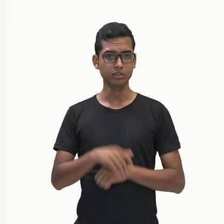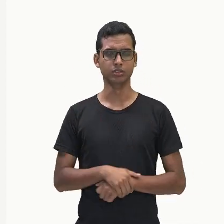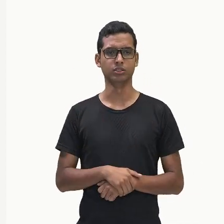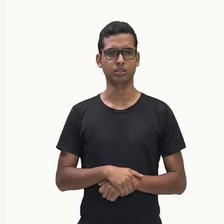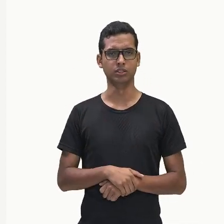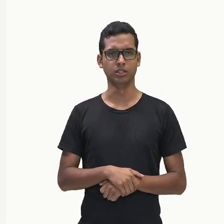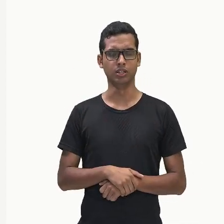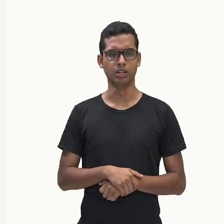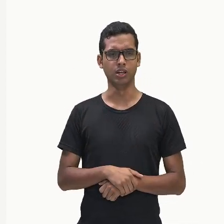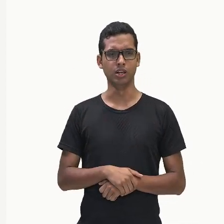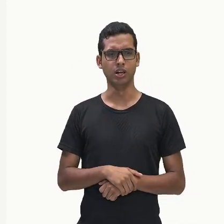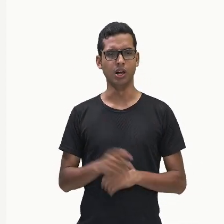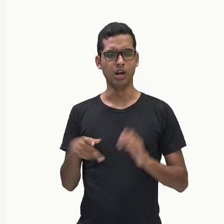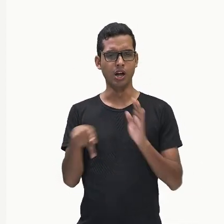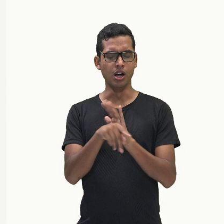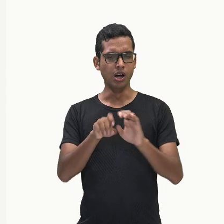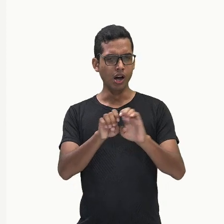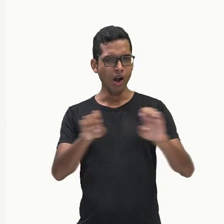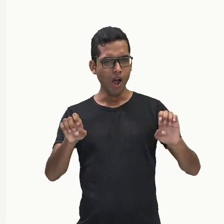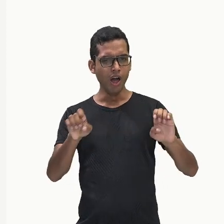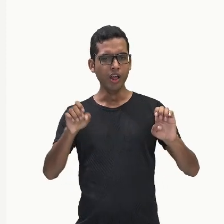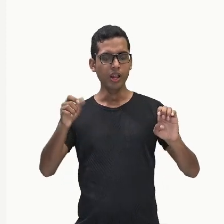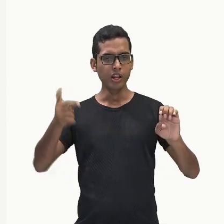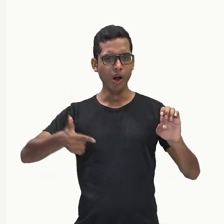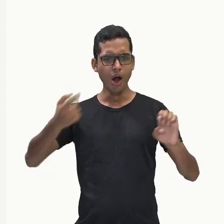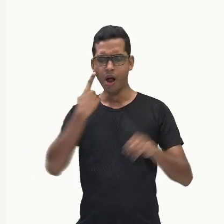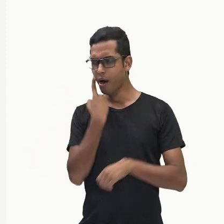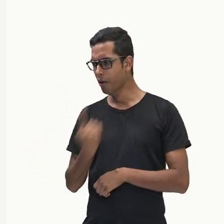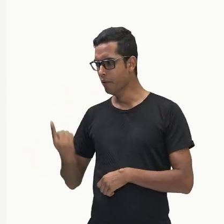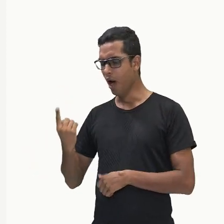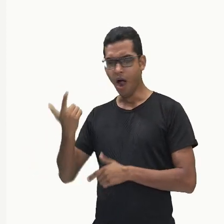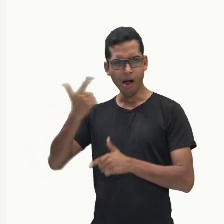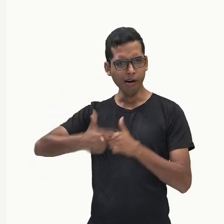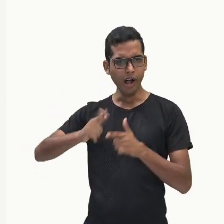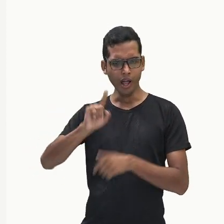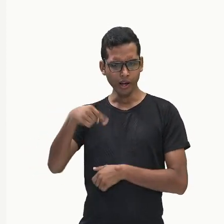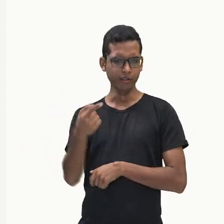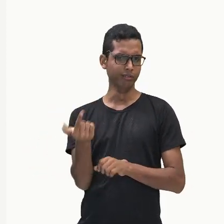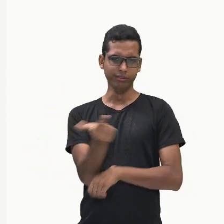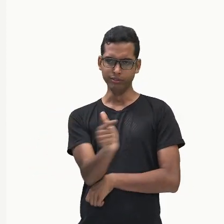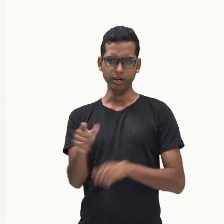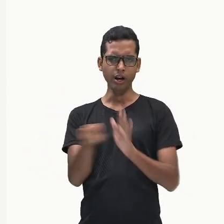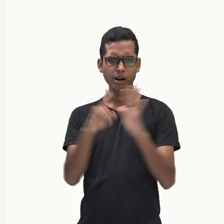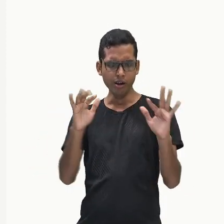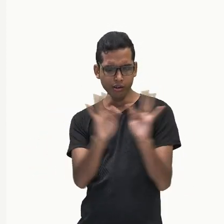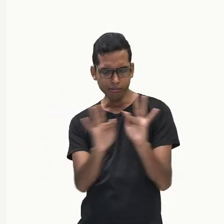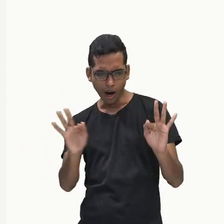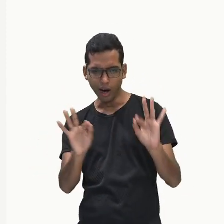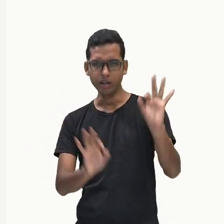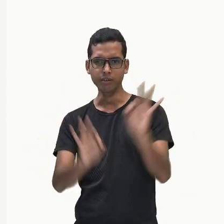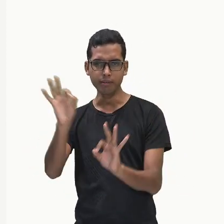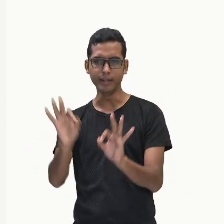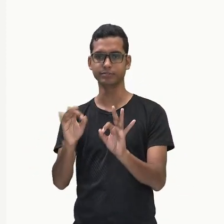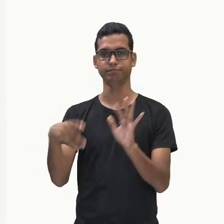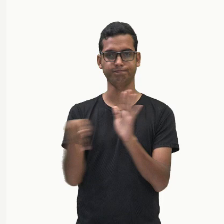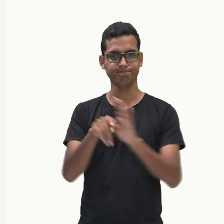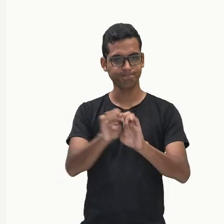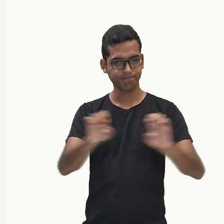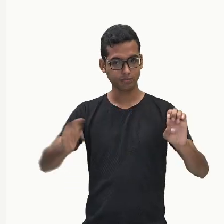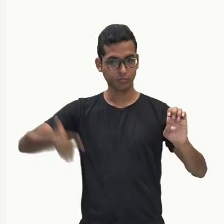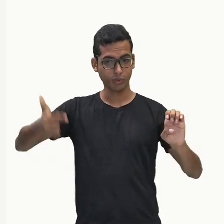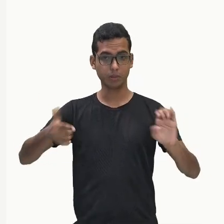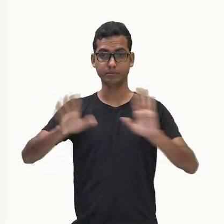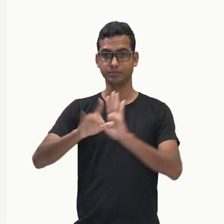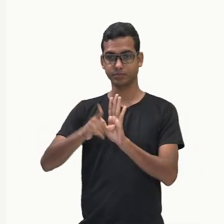dessa função, dessa equação do segundo grau aí, não tem problema, daqui a pouco a gente vai resolver também essa equação do segundo grau. Mas de antemão já